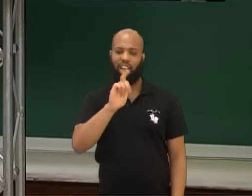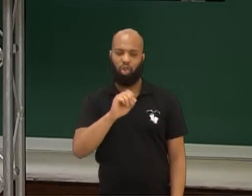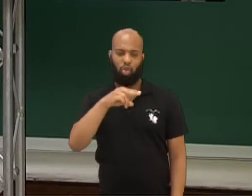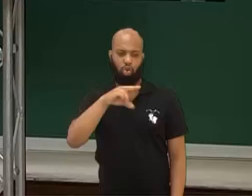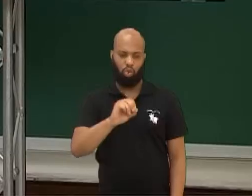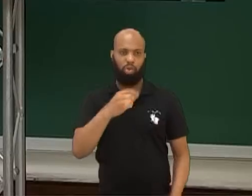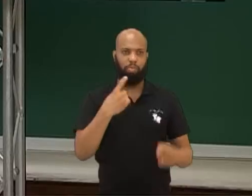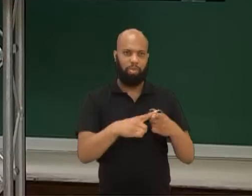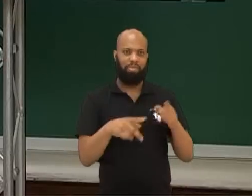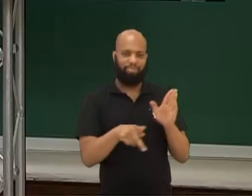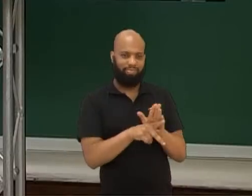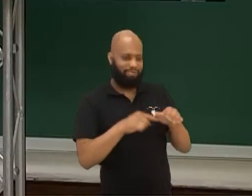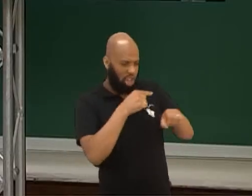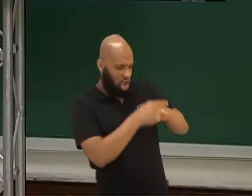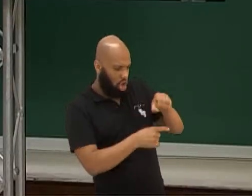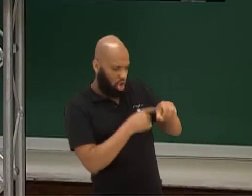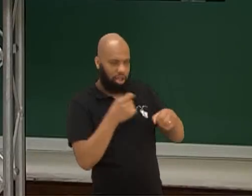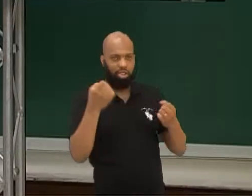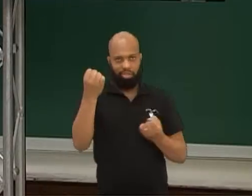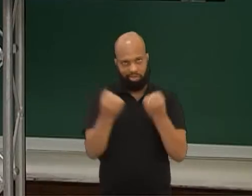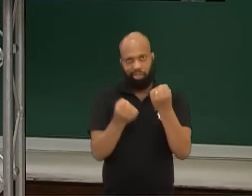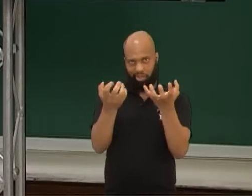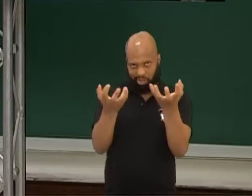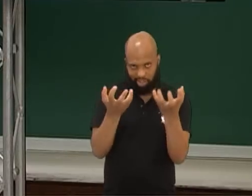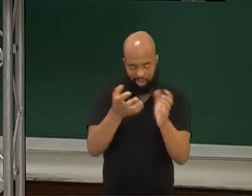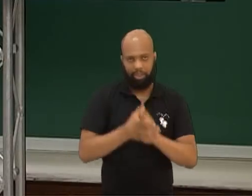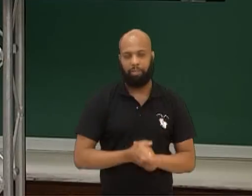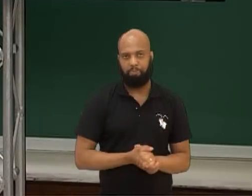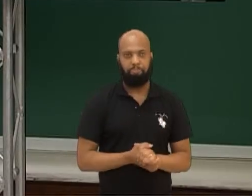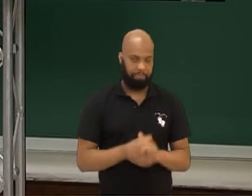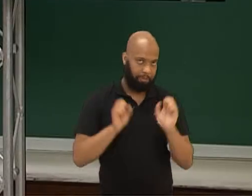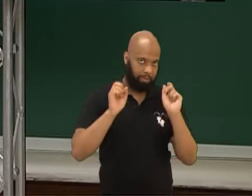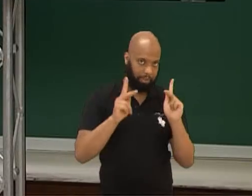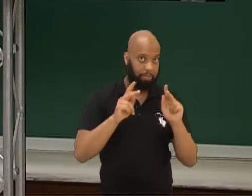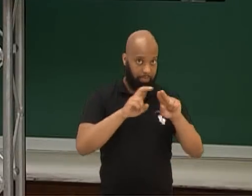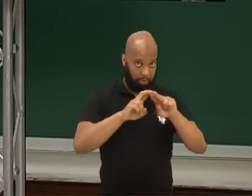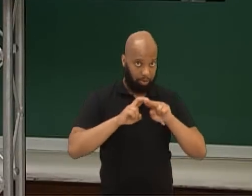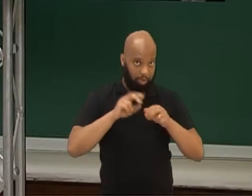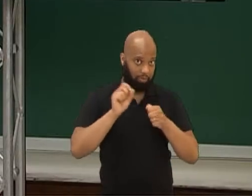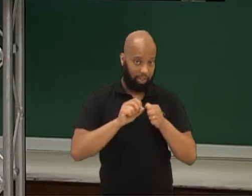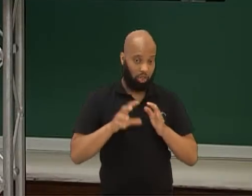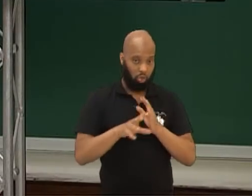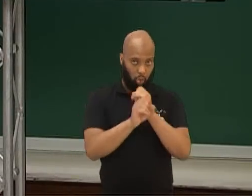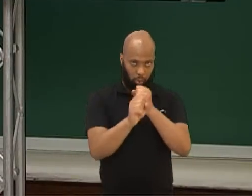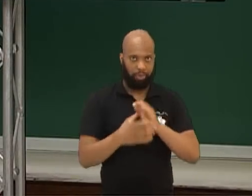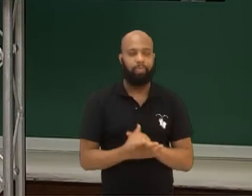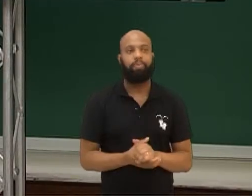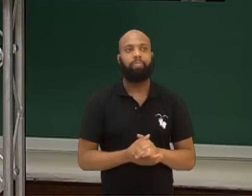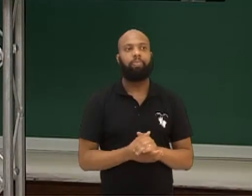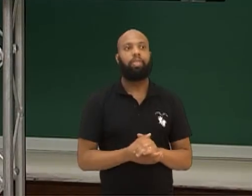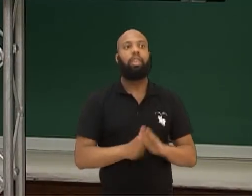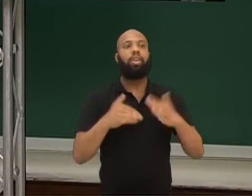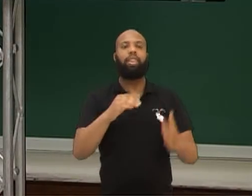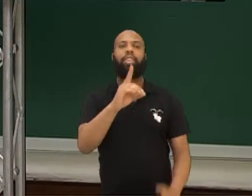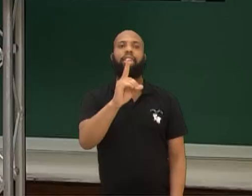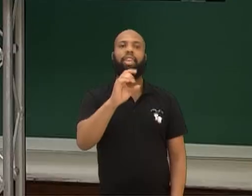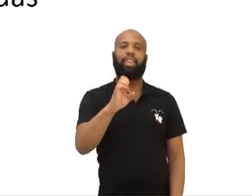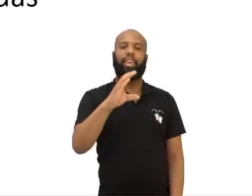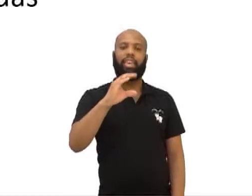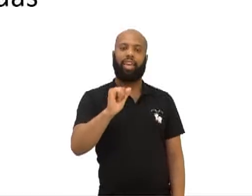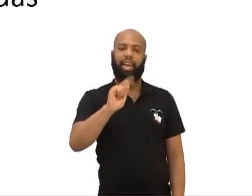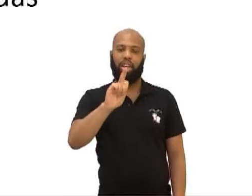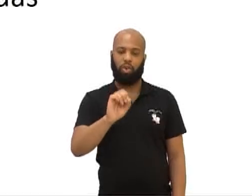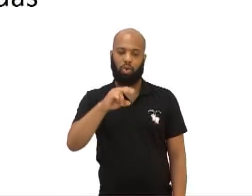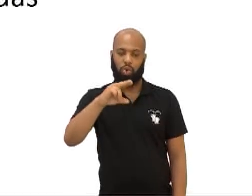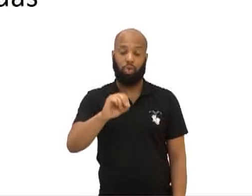né? Vai aqui, né? Para prender as rodas, né? No carro. Então, aqui, ó, o decágono, ele possui 10